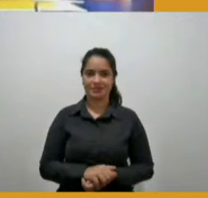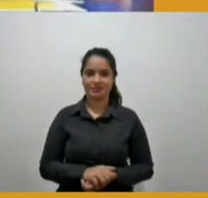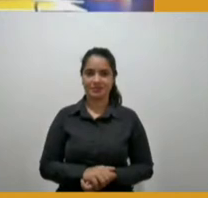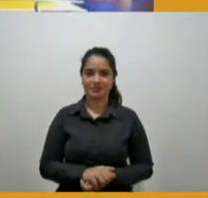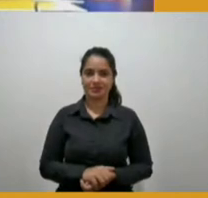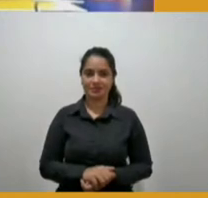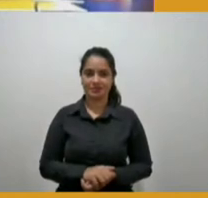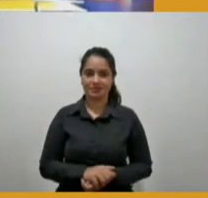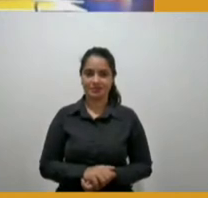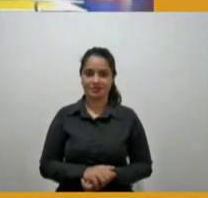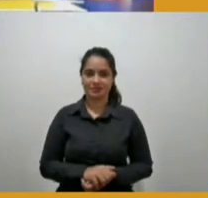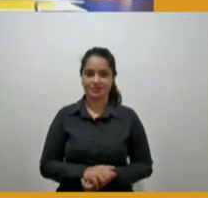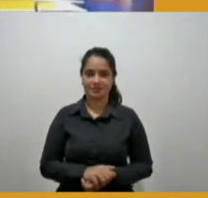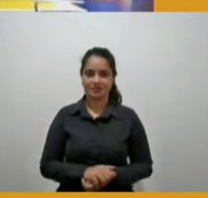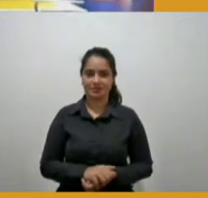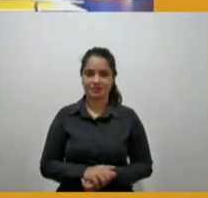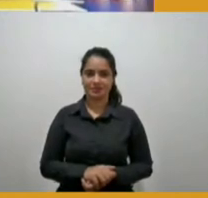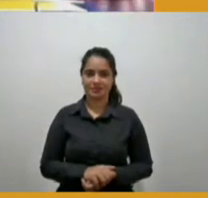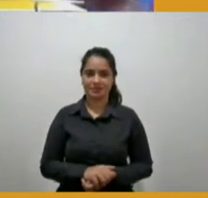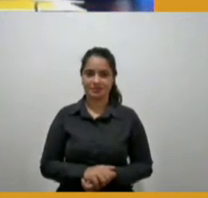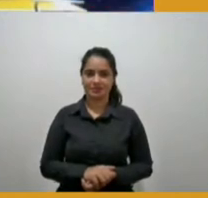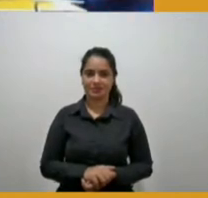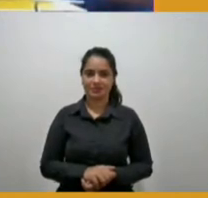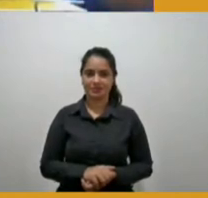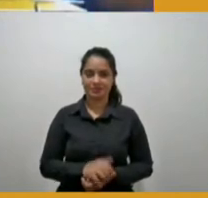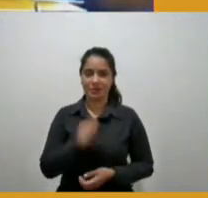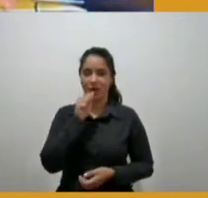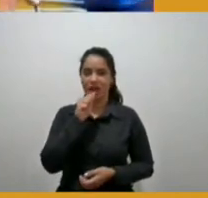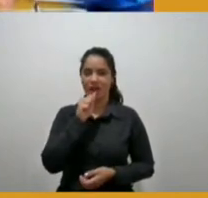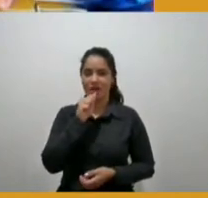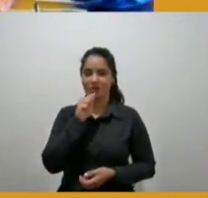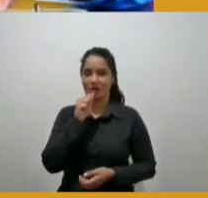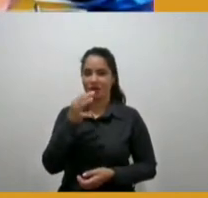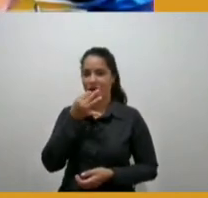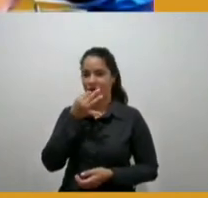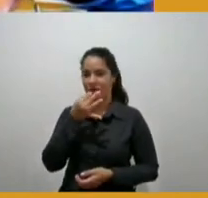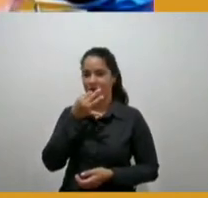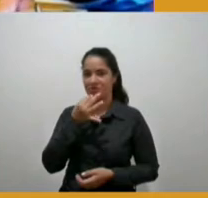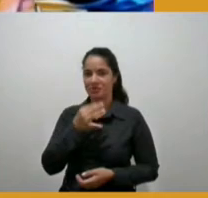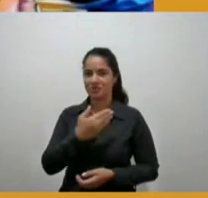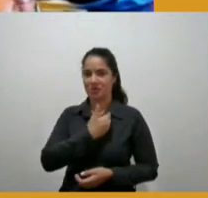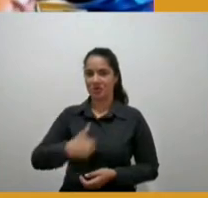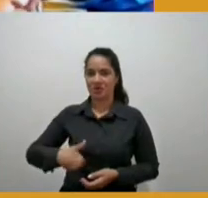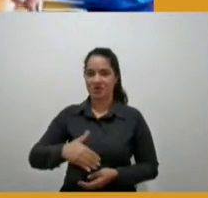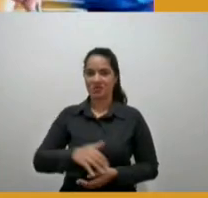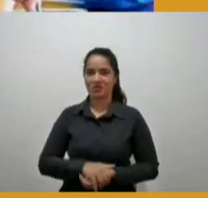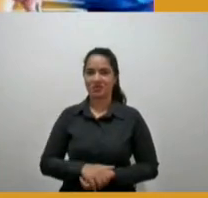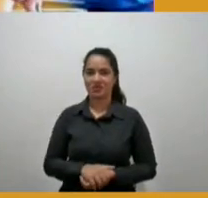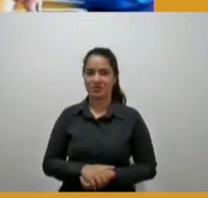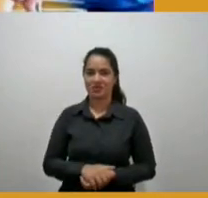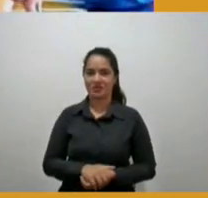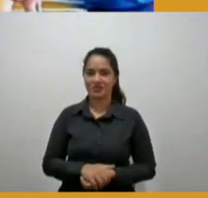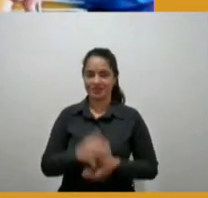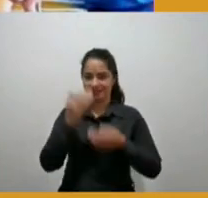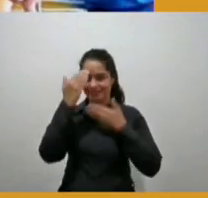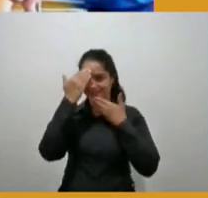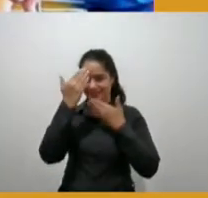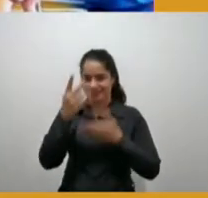Governador, apaga o seu microfone que está interferindo. Obrigado. Peço